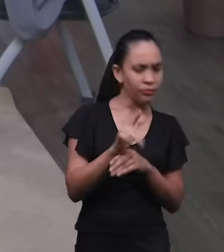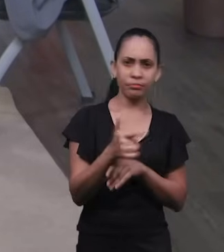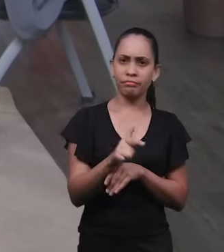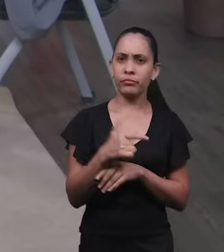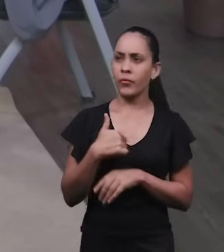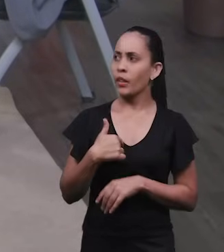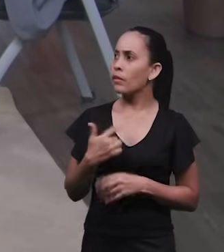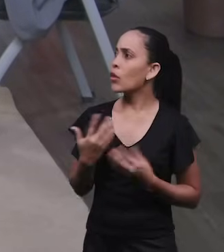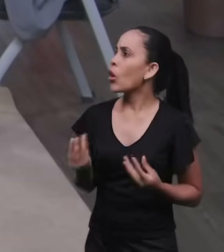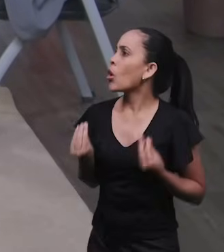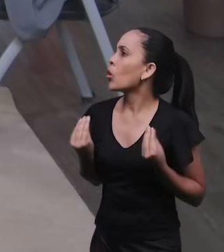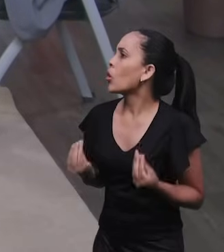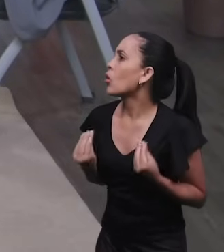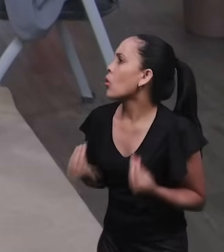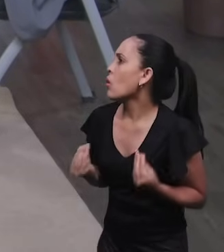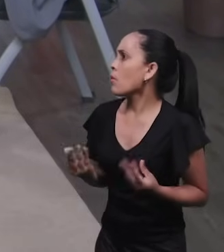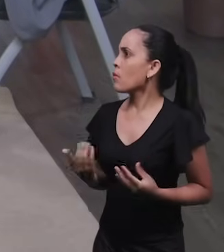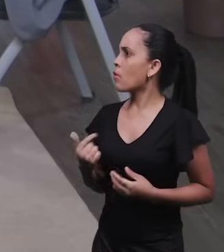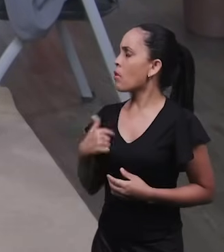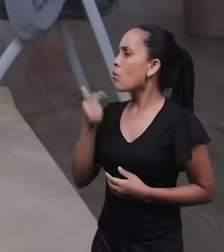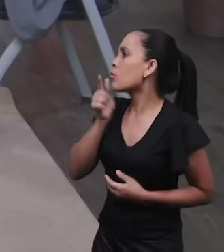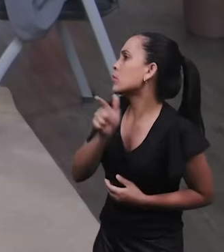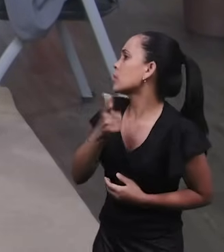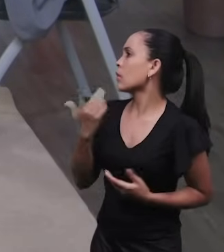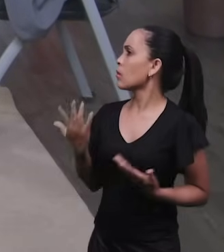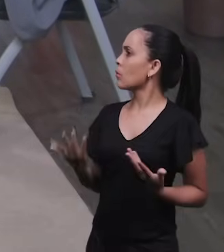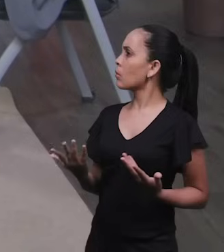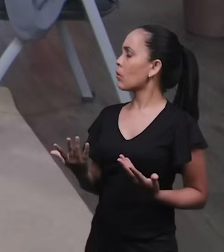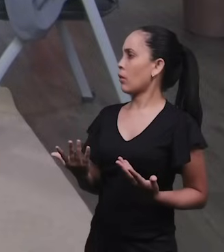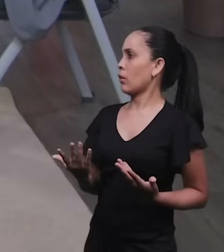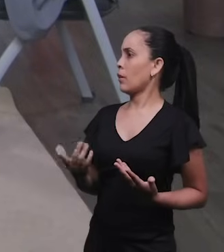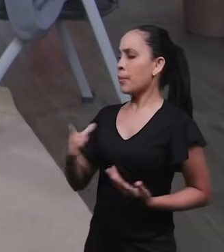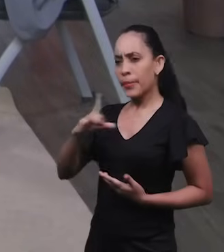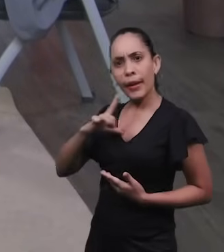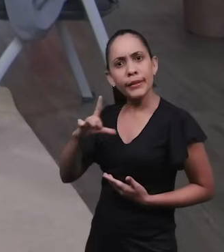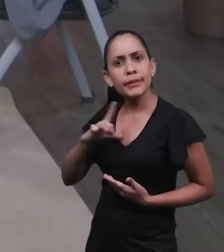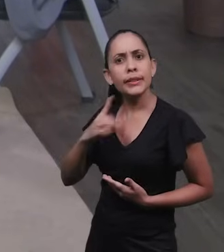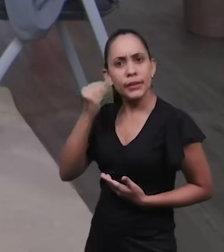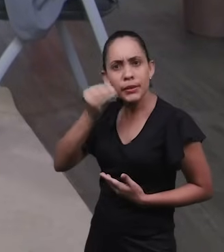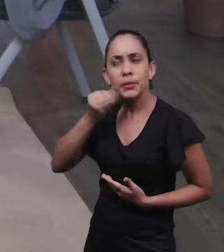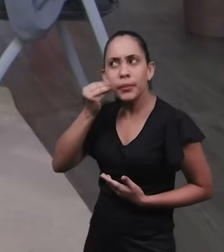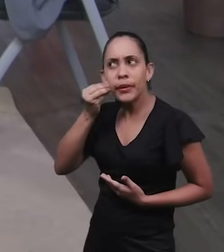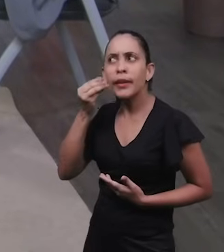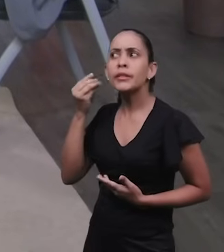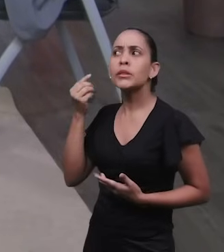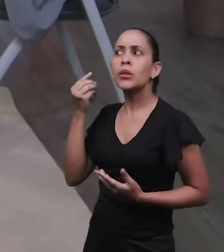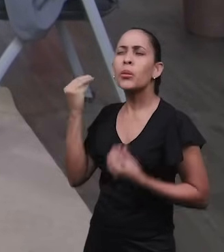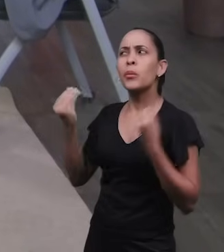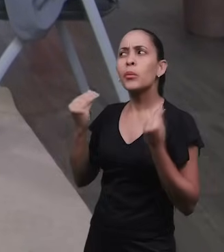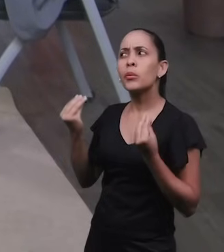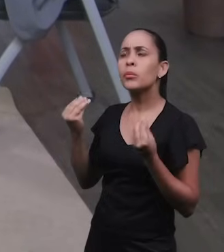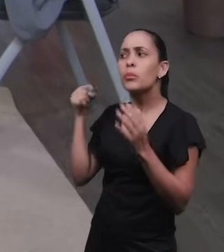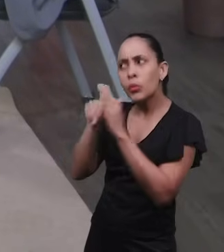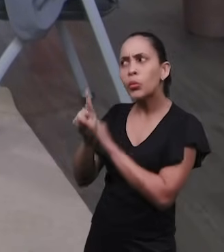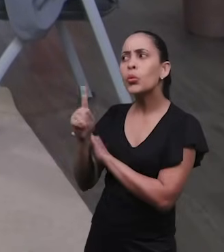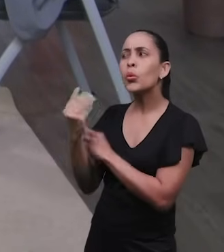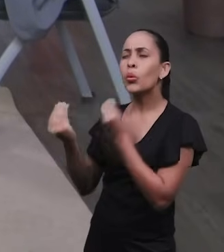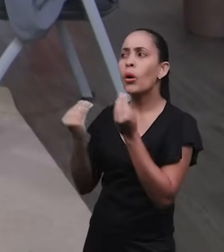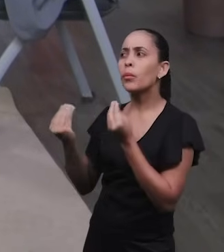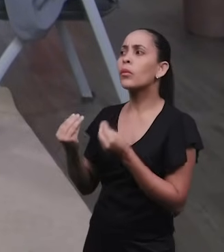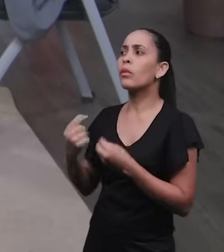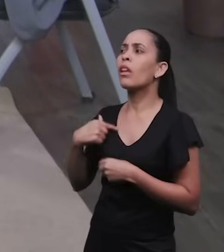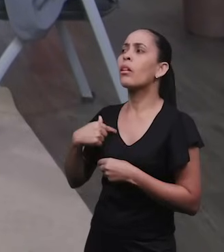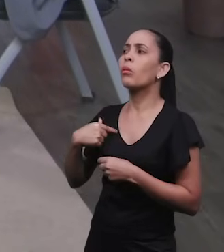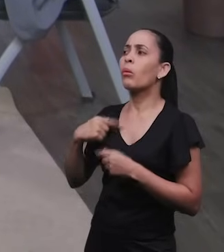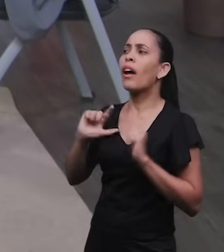E ele falou assim, e como é que eu faço para eu ter essa experiência? O que eu preciso fazer?